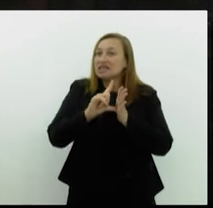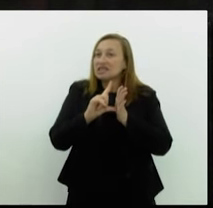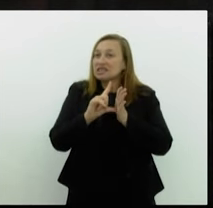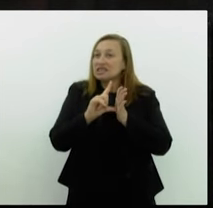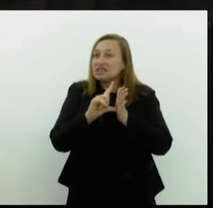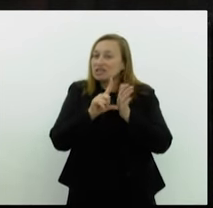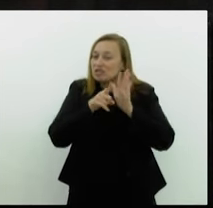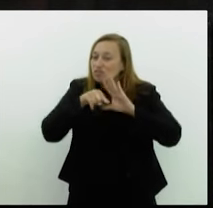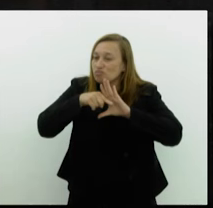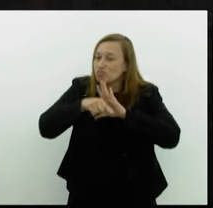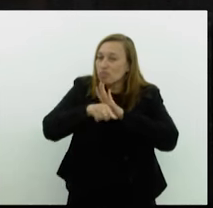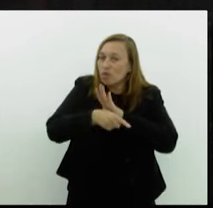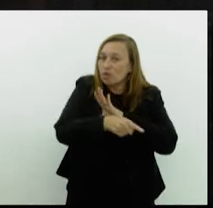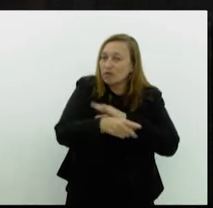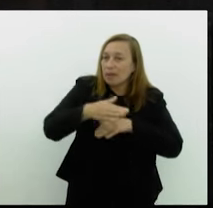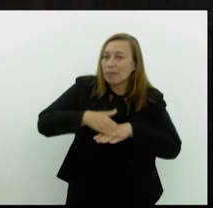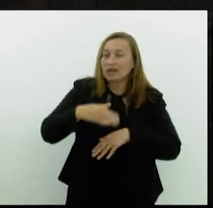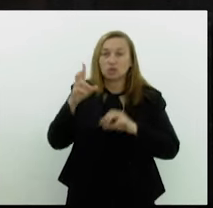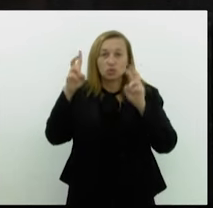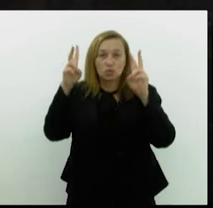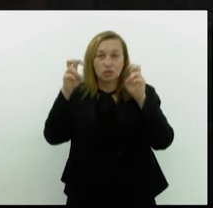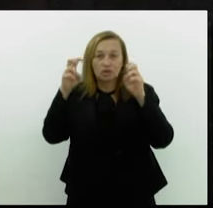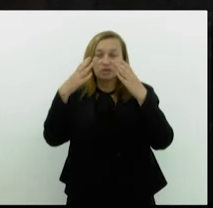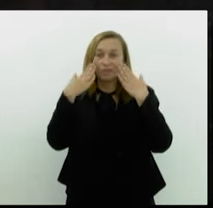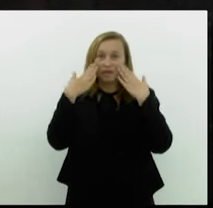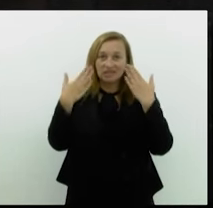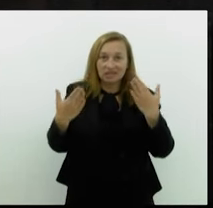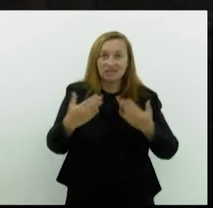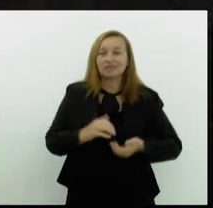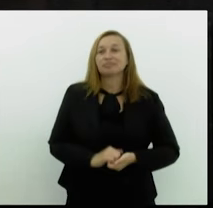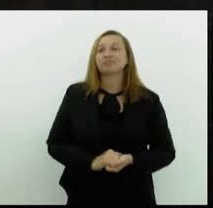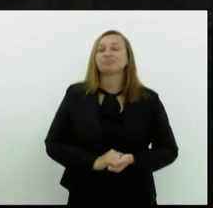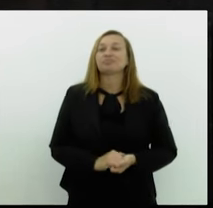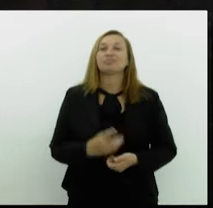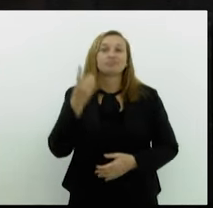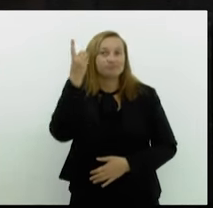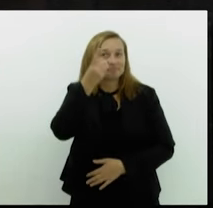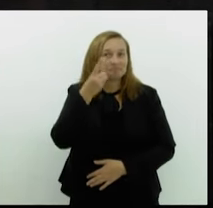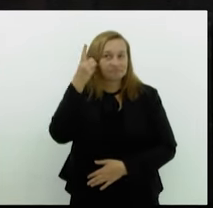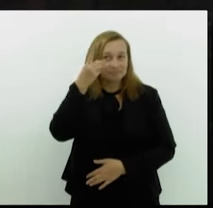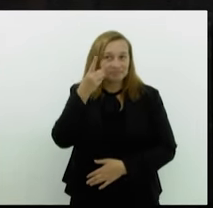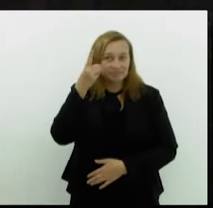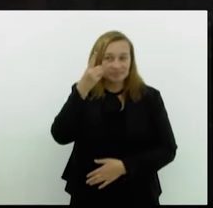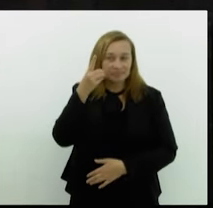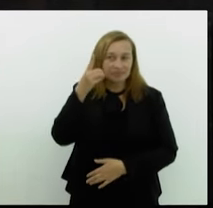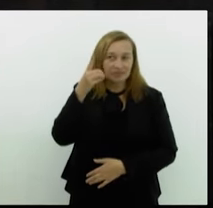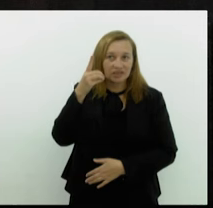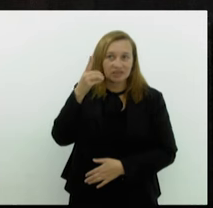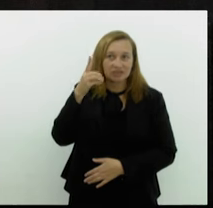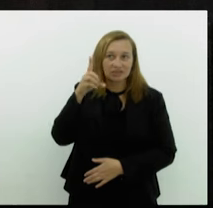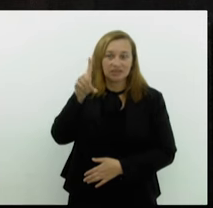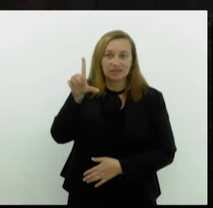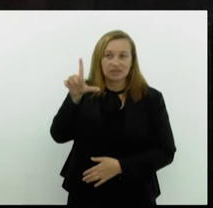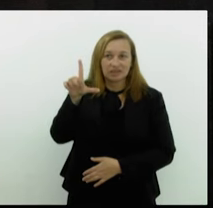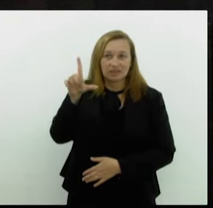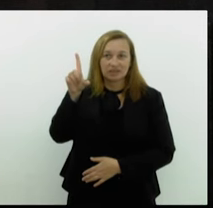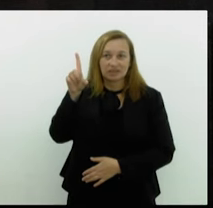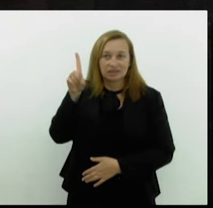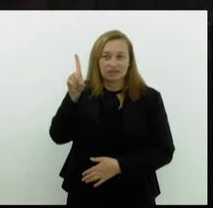mais profunda. Apresentei, deputado Leraroni, há algum tempo